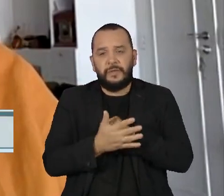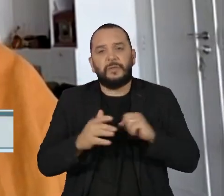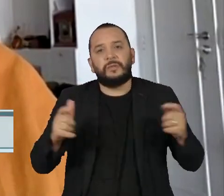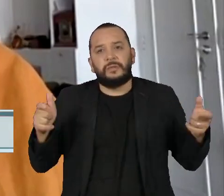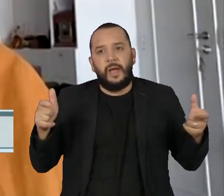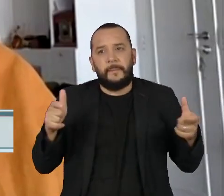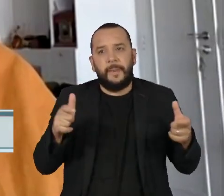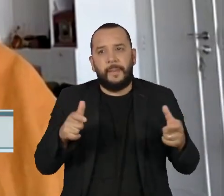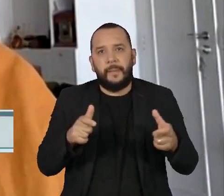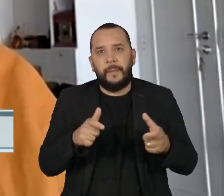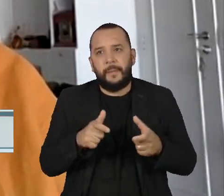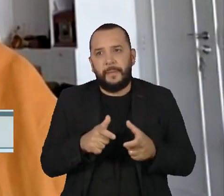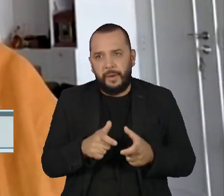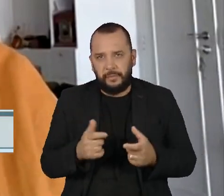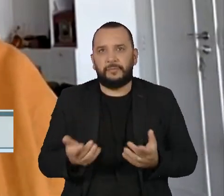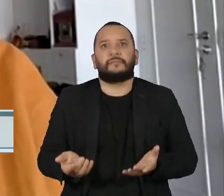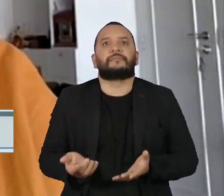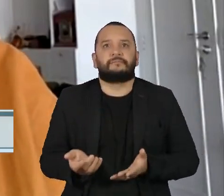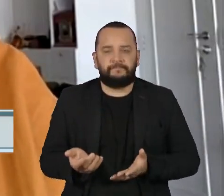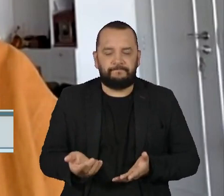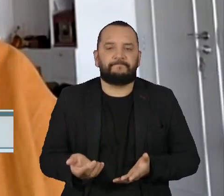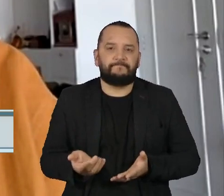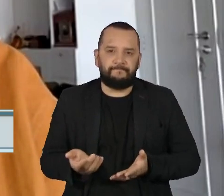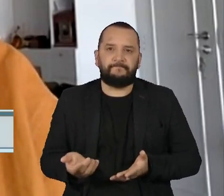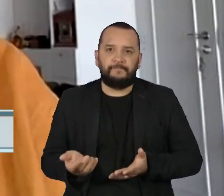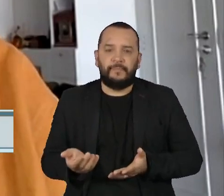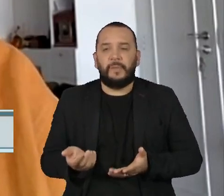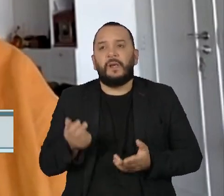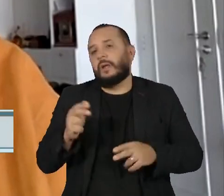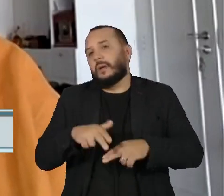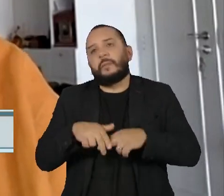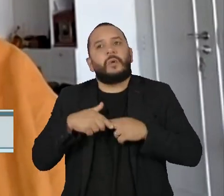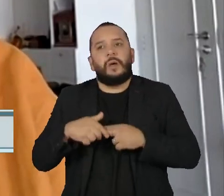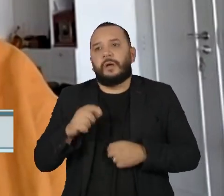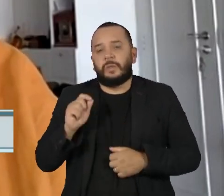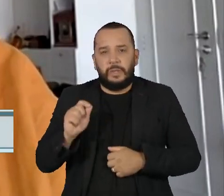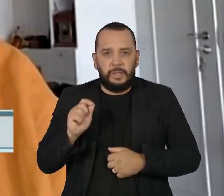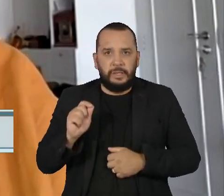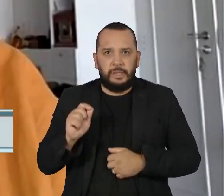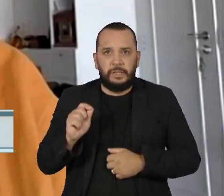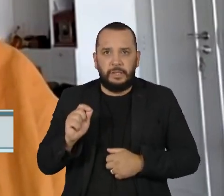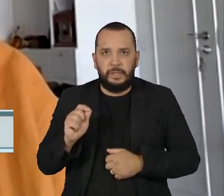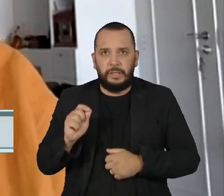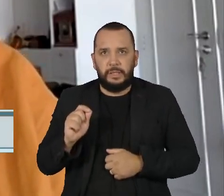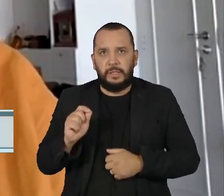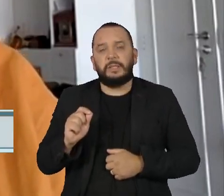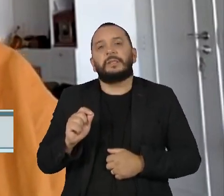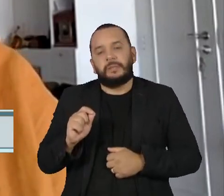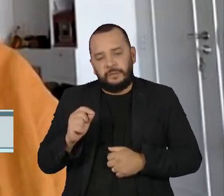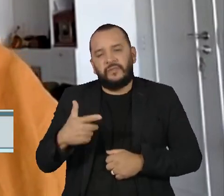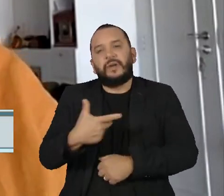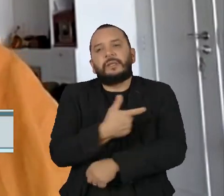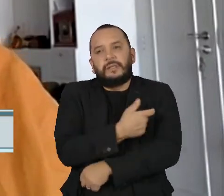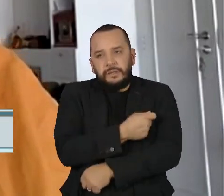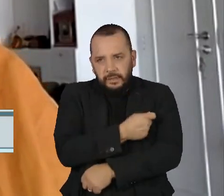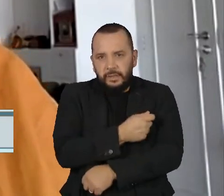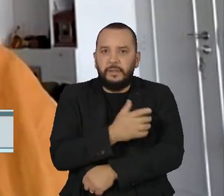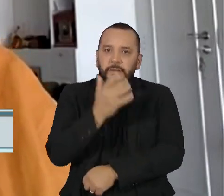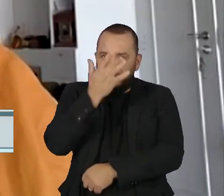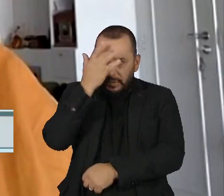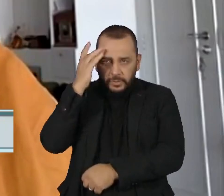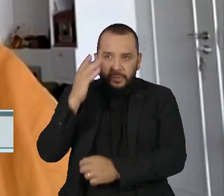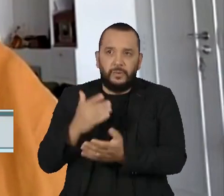está diminuindo. Isso deve ser fruto, provavelmente, das campanhas de vacinação. As pessoas estão bem